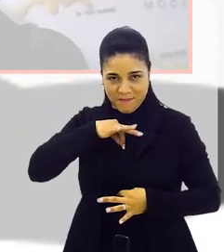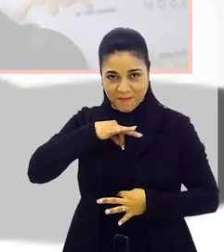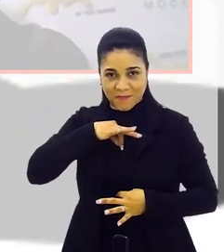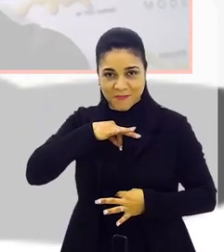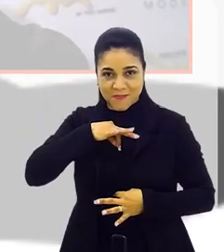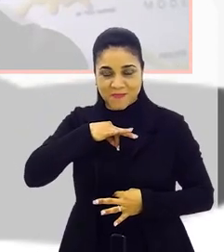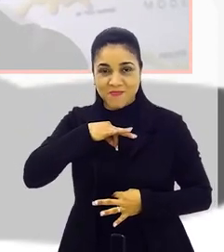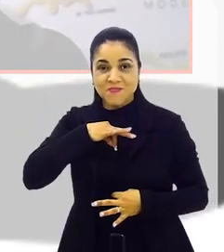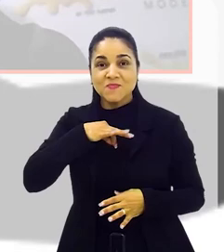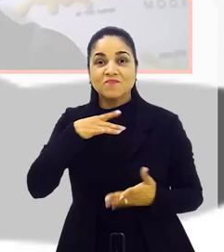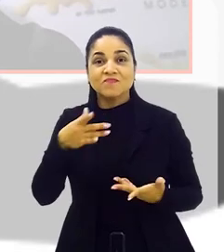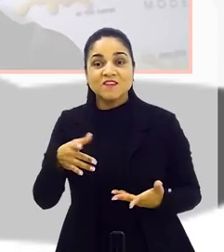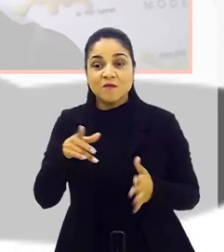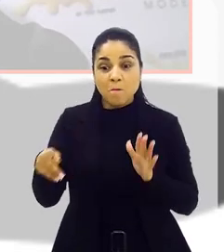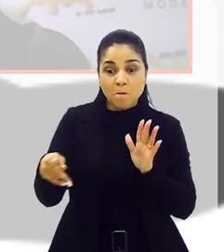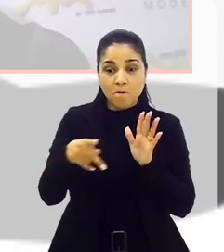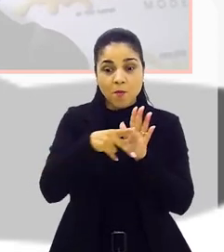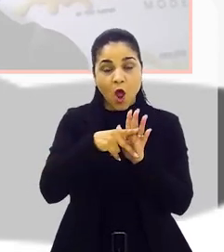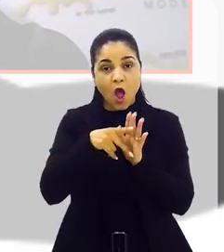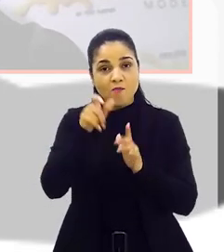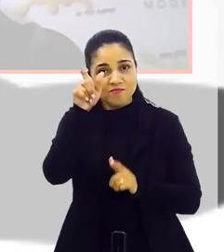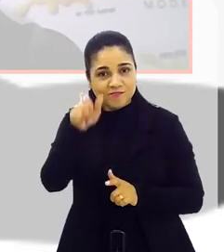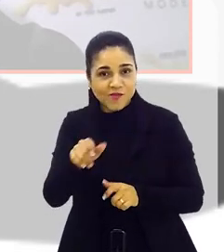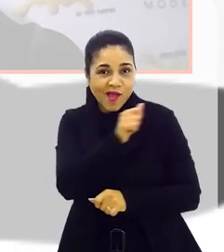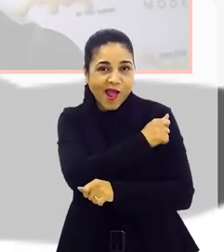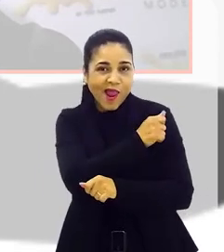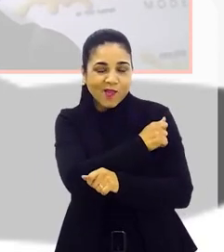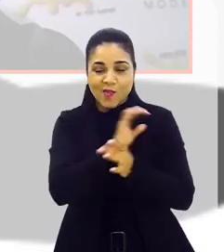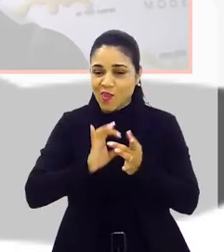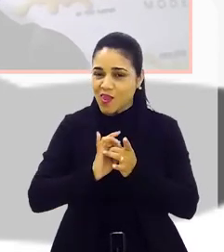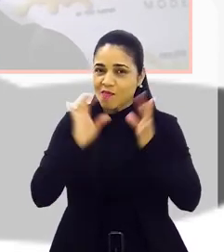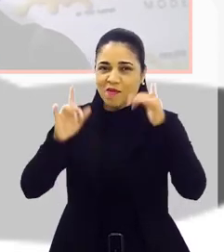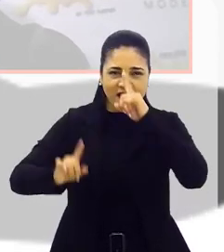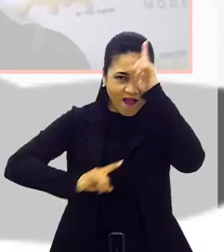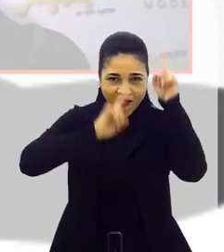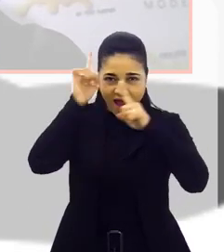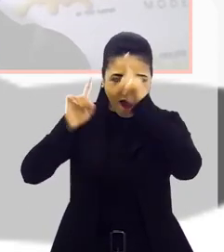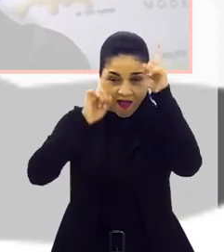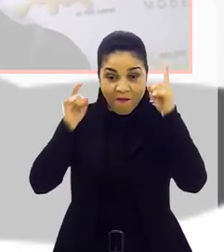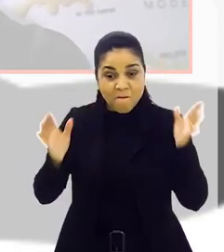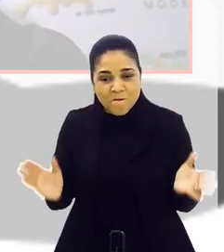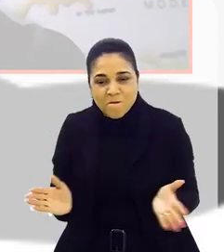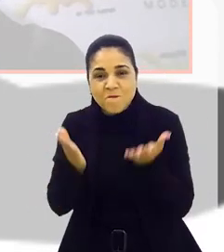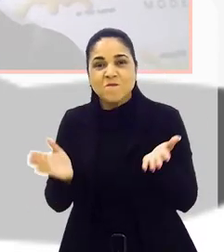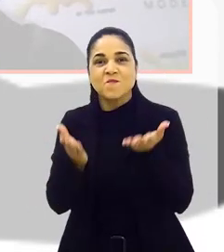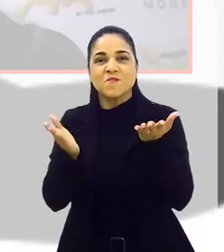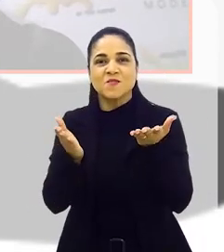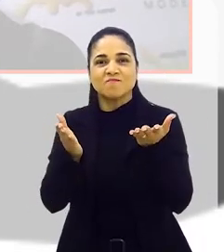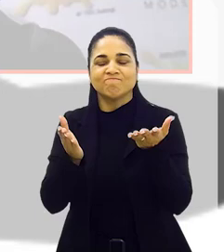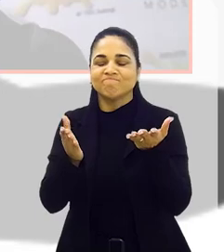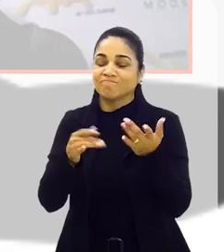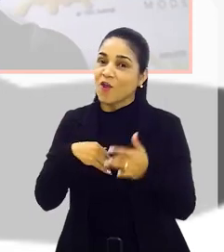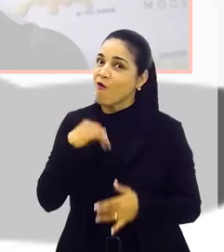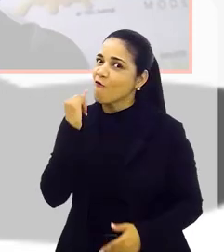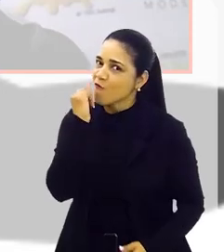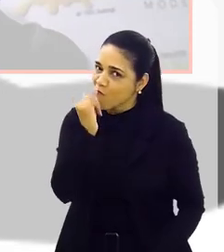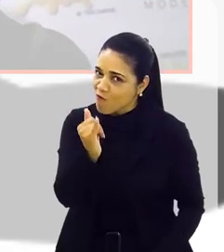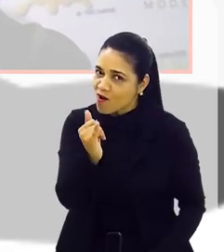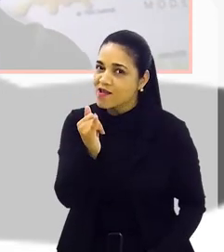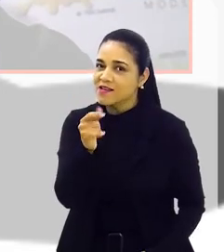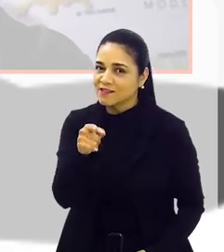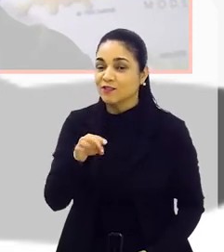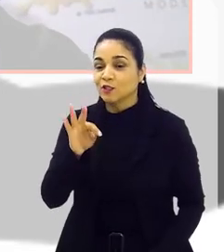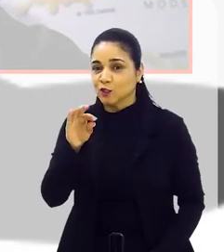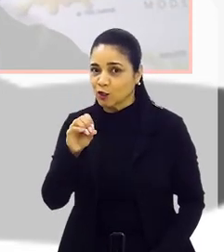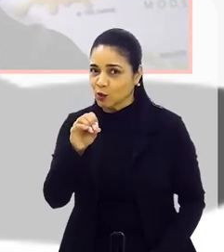querido, e aí você deixa ele próprio criar, quer dizer, com uma liberdade enorme, motivada. Olha, eu disse